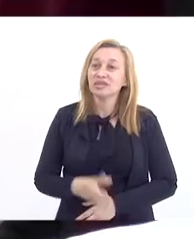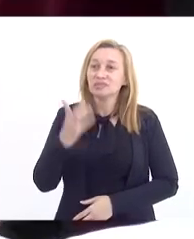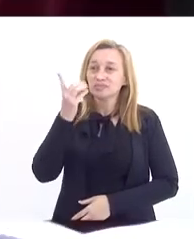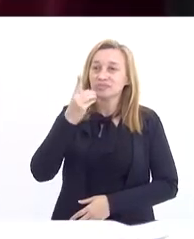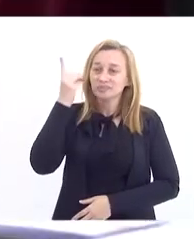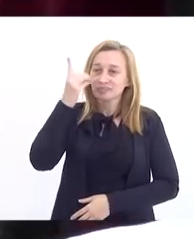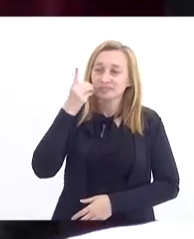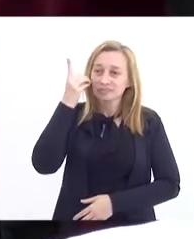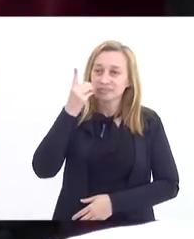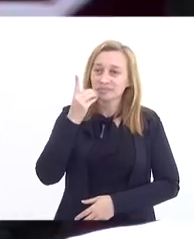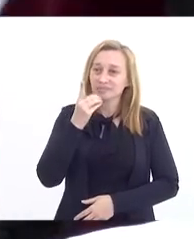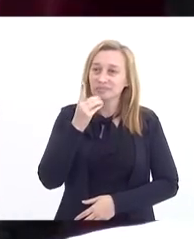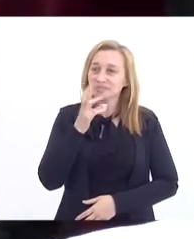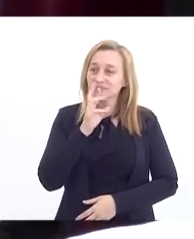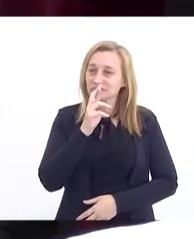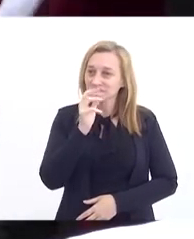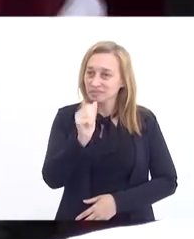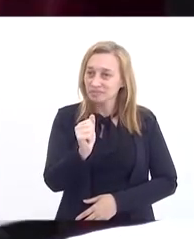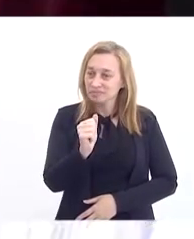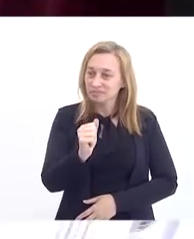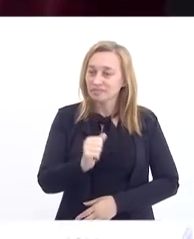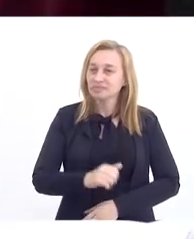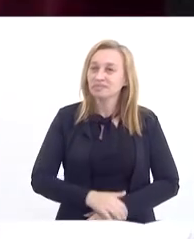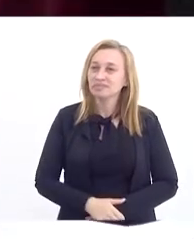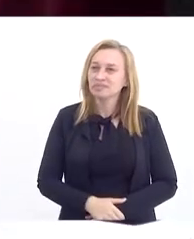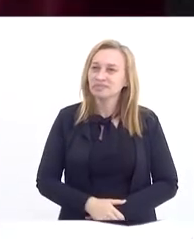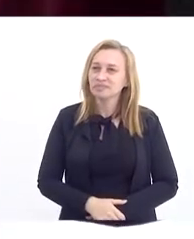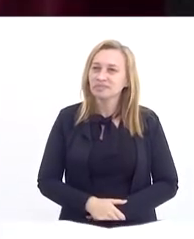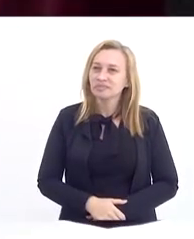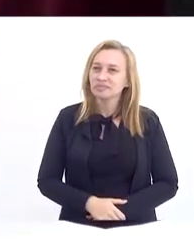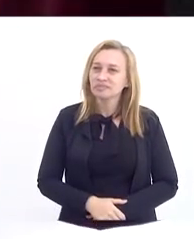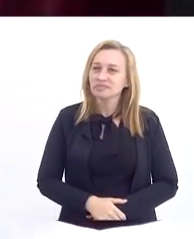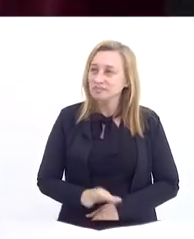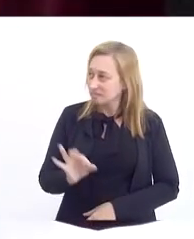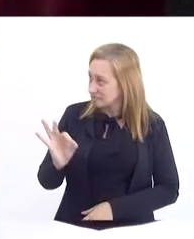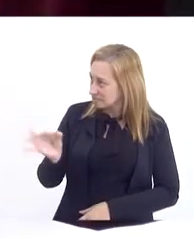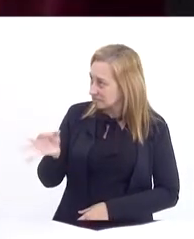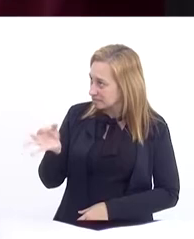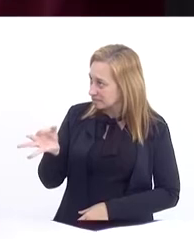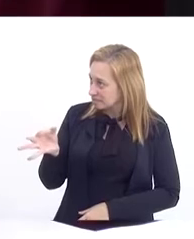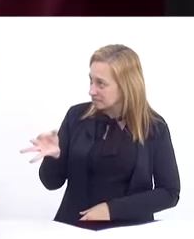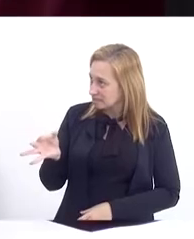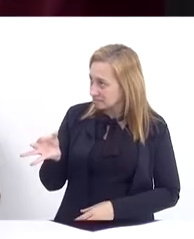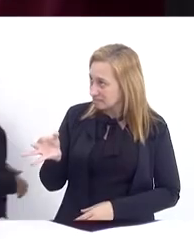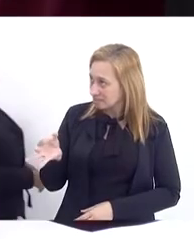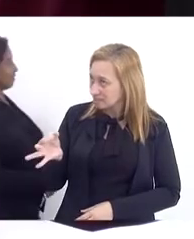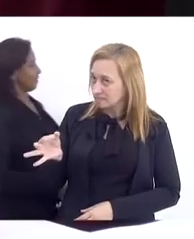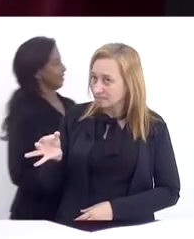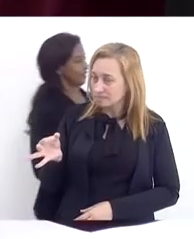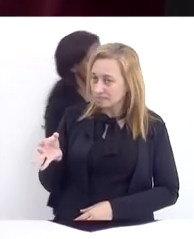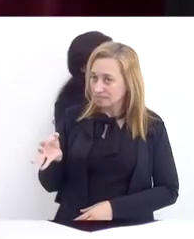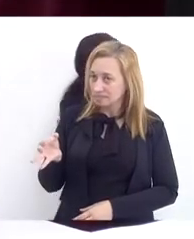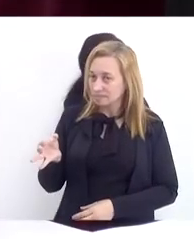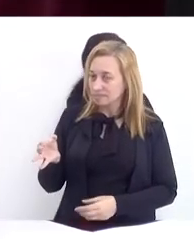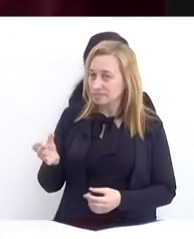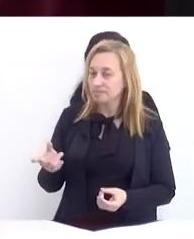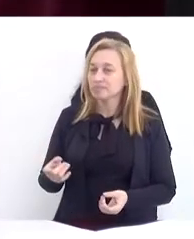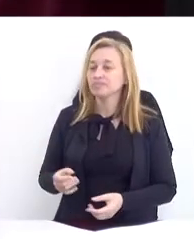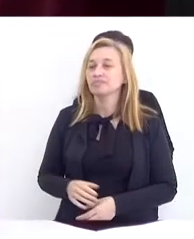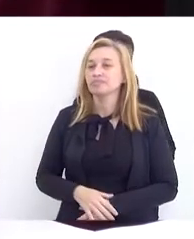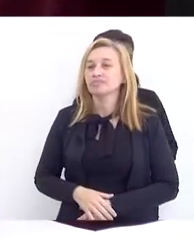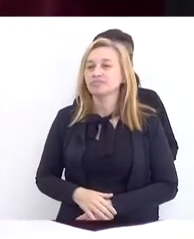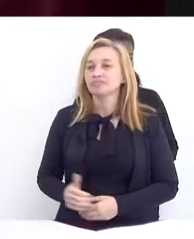deputado Amorim não tem razão da discordância no mérito, concordando com a discordância